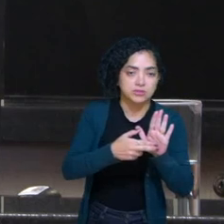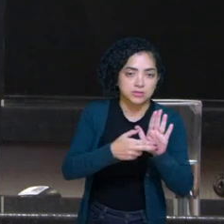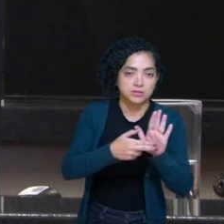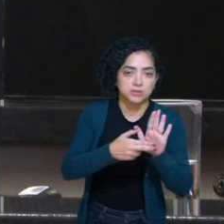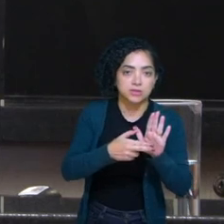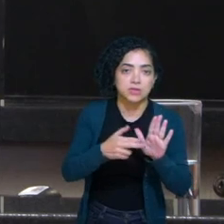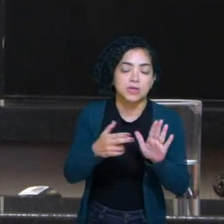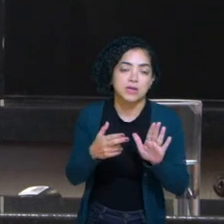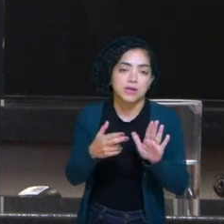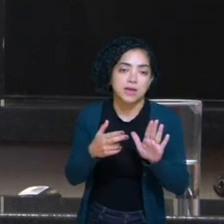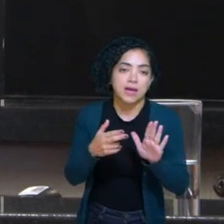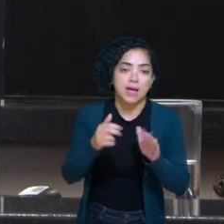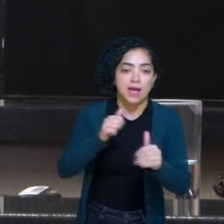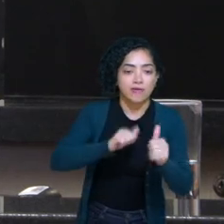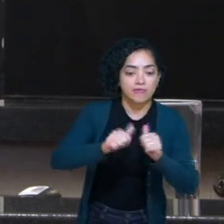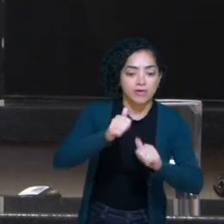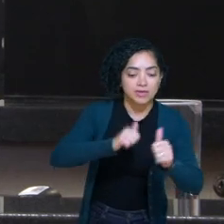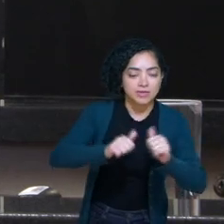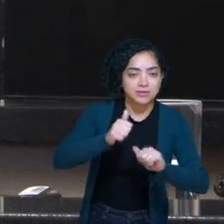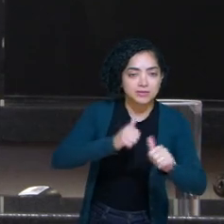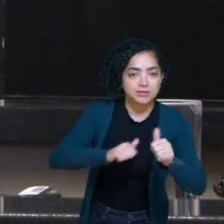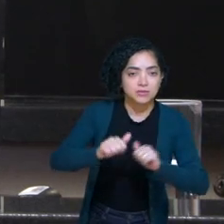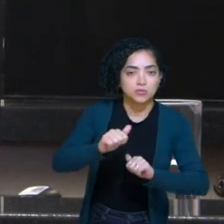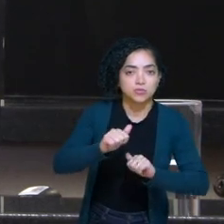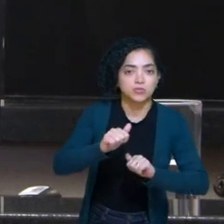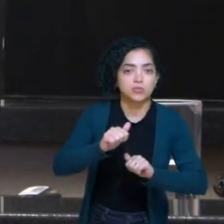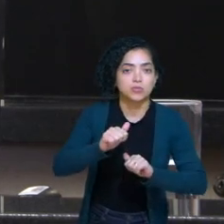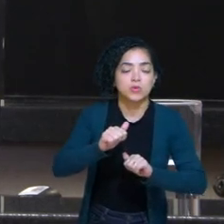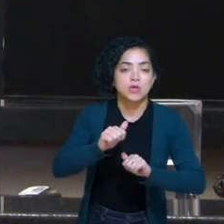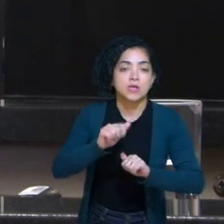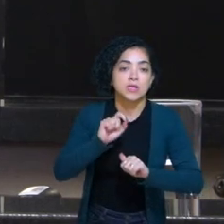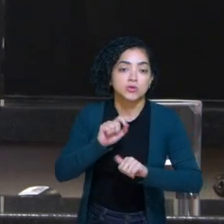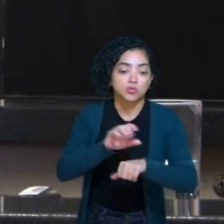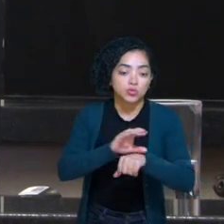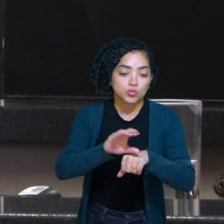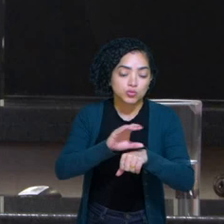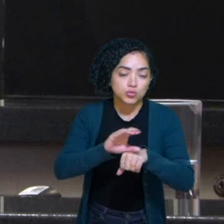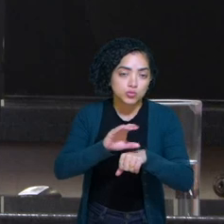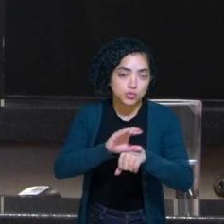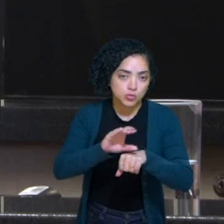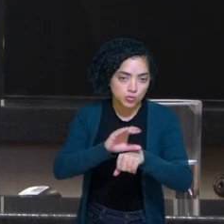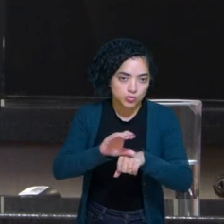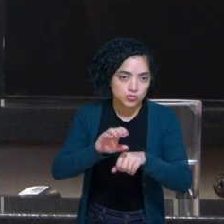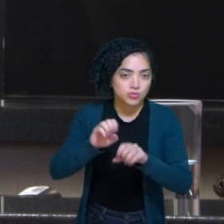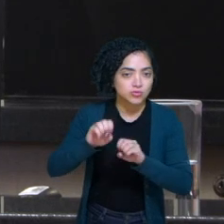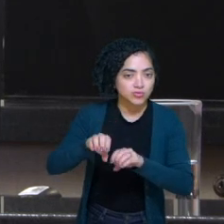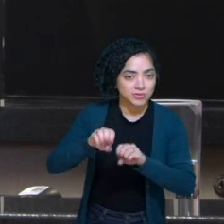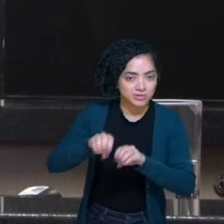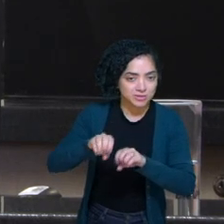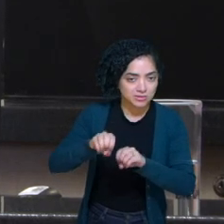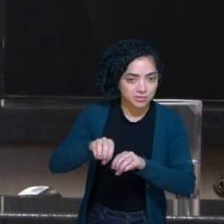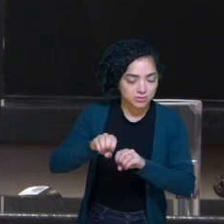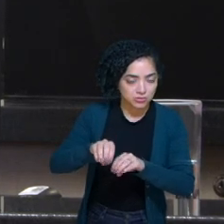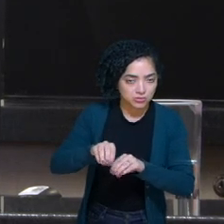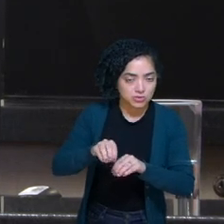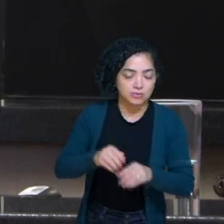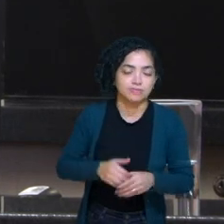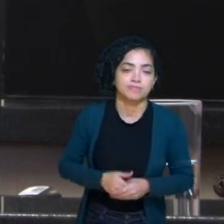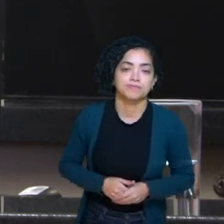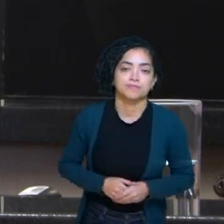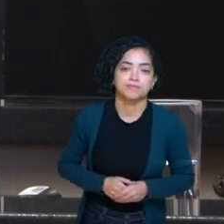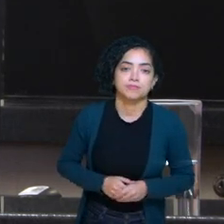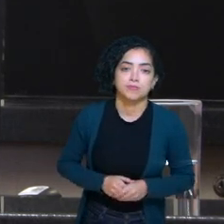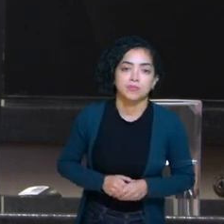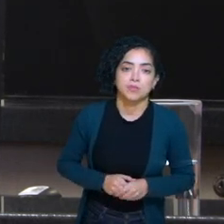avaliação e entação dos cursos de licenciatura tá então a